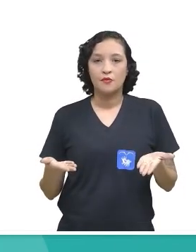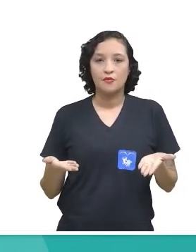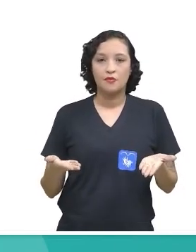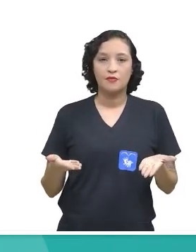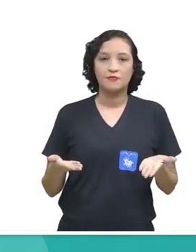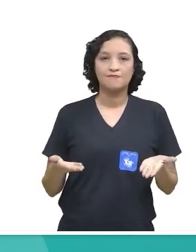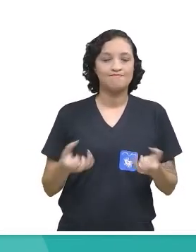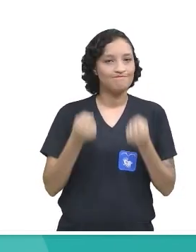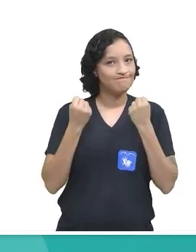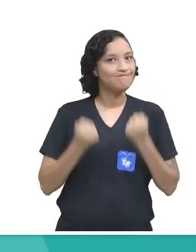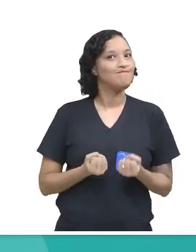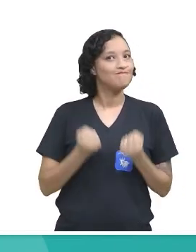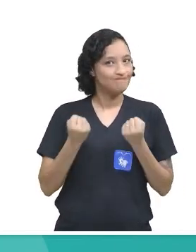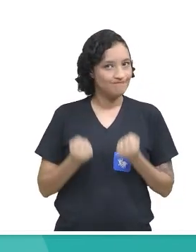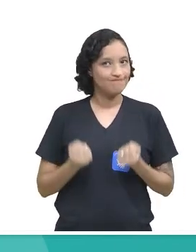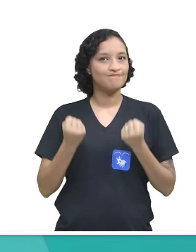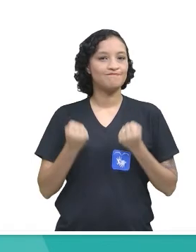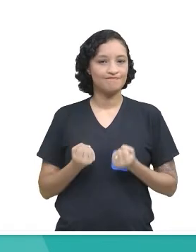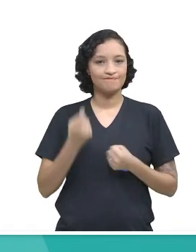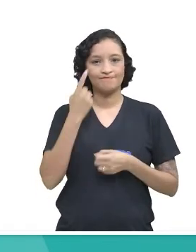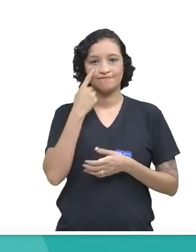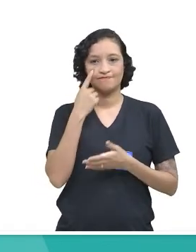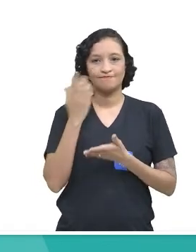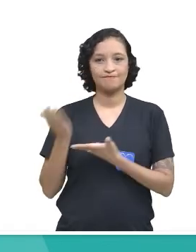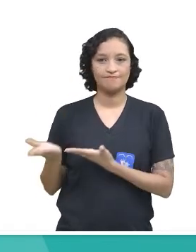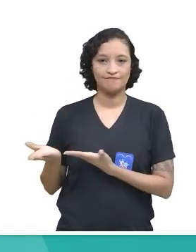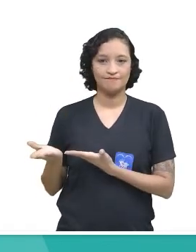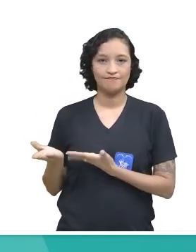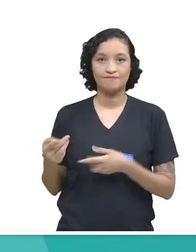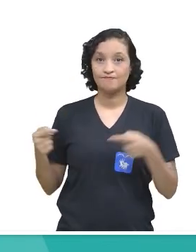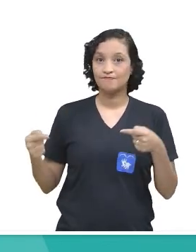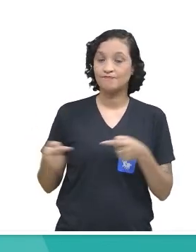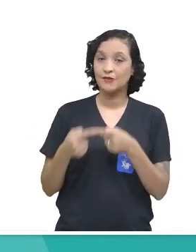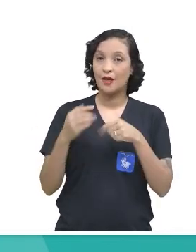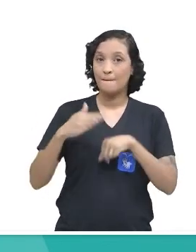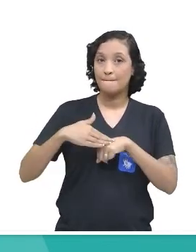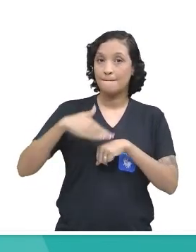alta intensidade. Por quê? Correspondeu